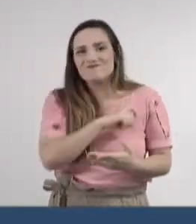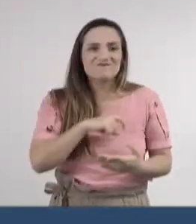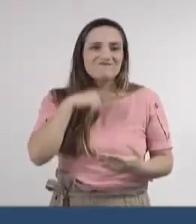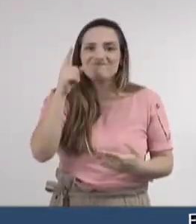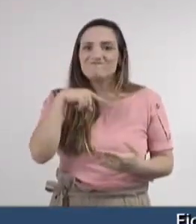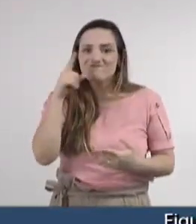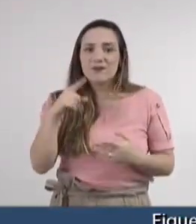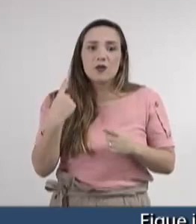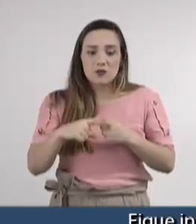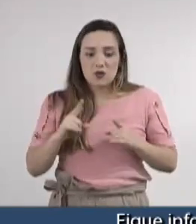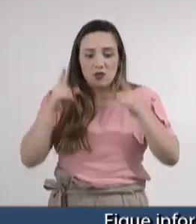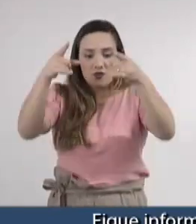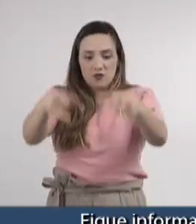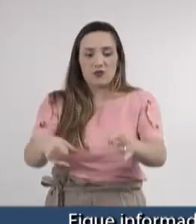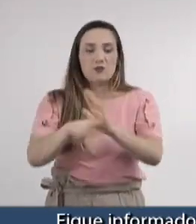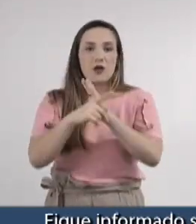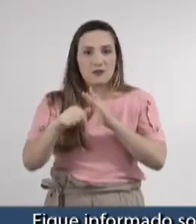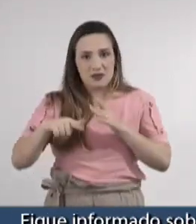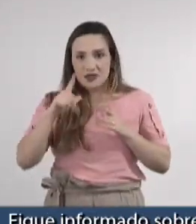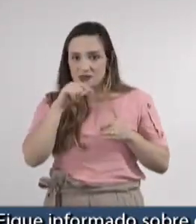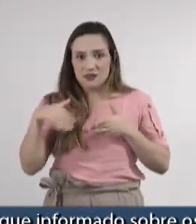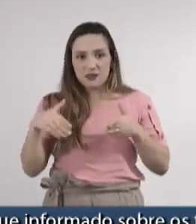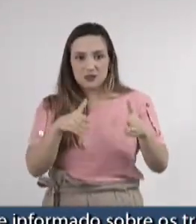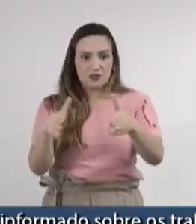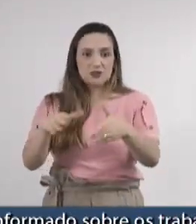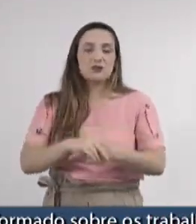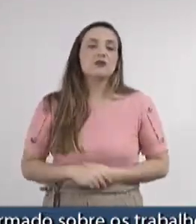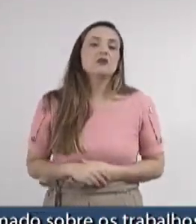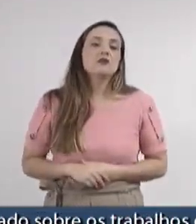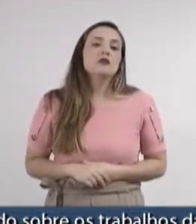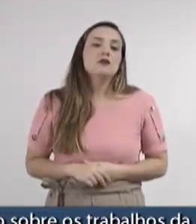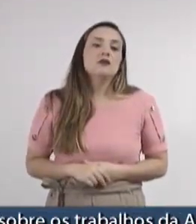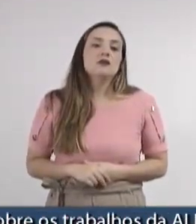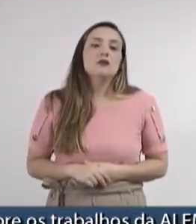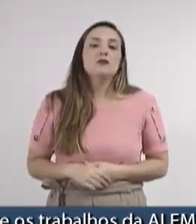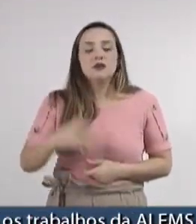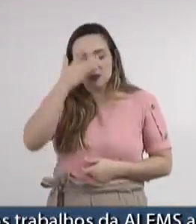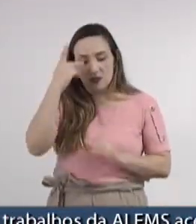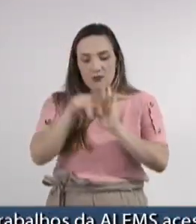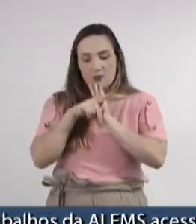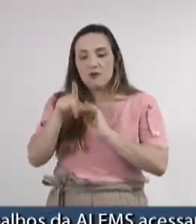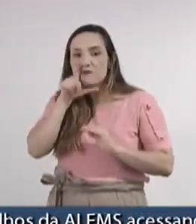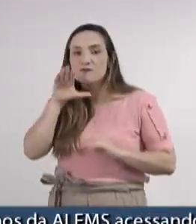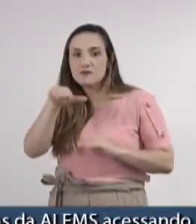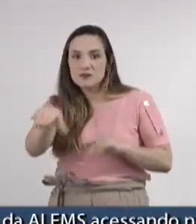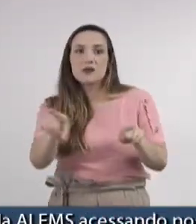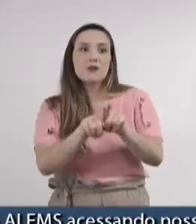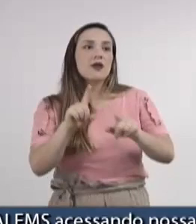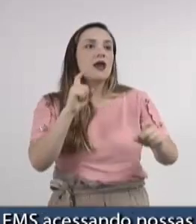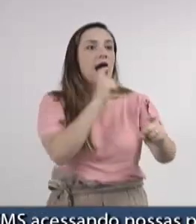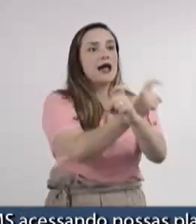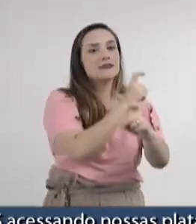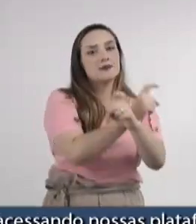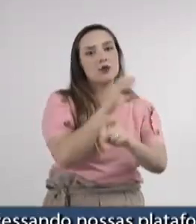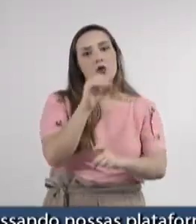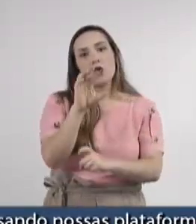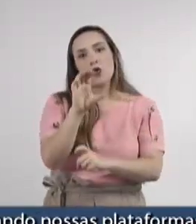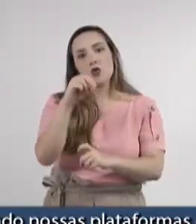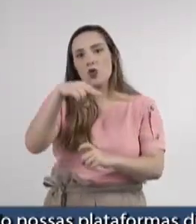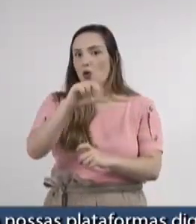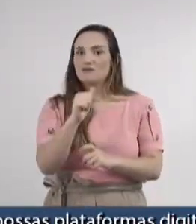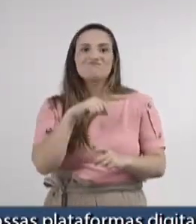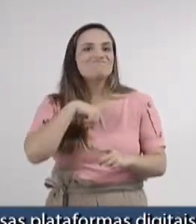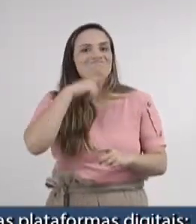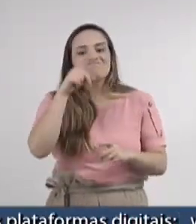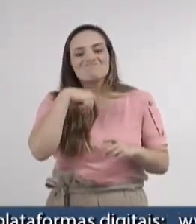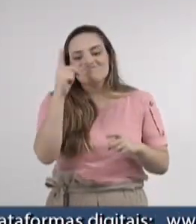pela ponte sobre o rio Douradilho. Os produtores de Laguna Carapã e o assentamento Corona estão com problemas para escoar a